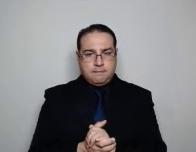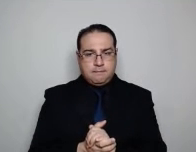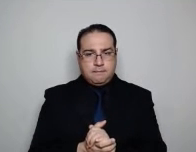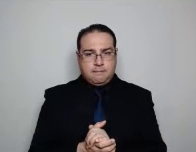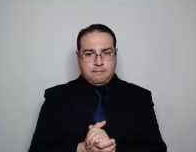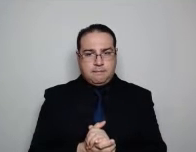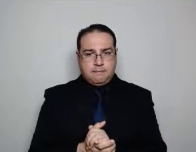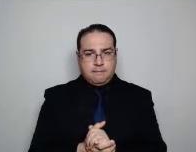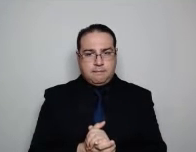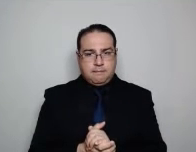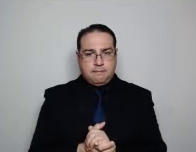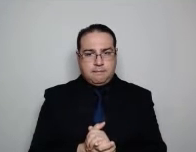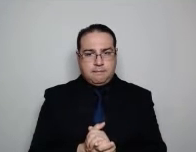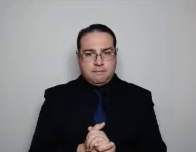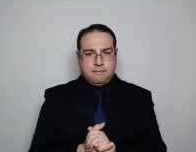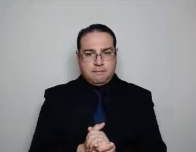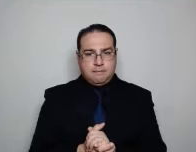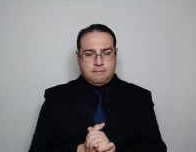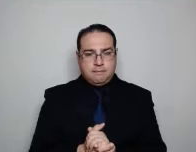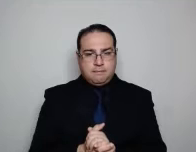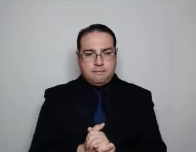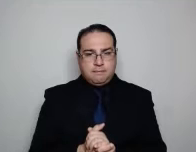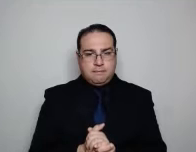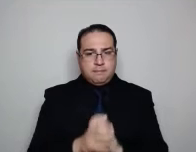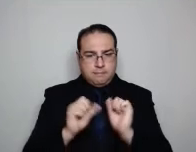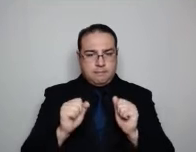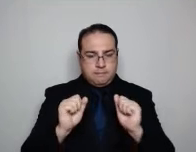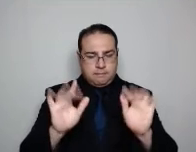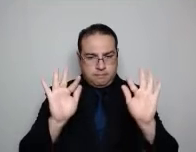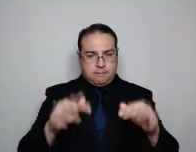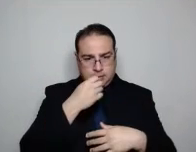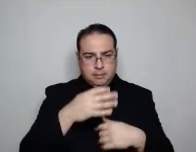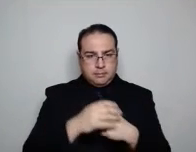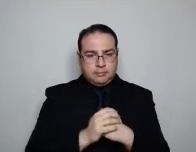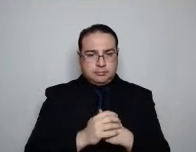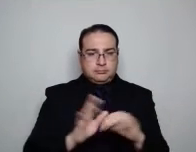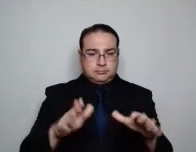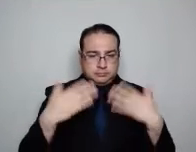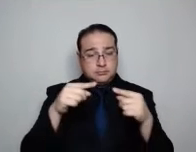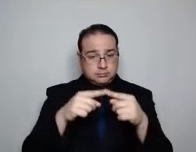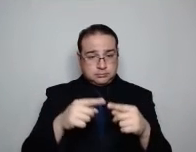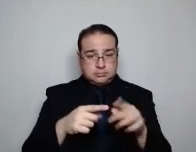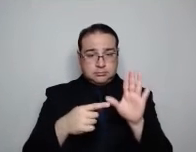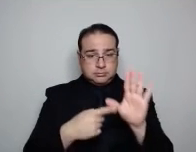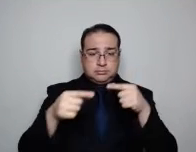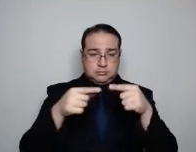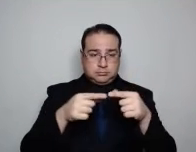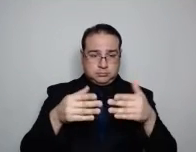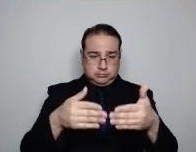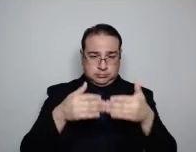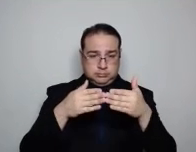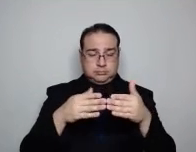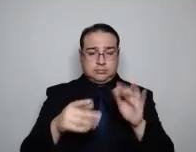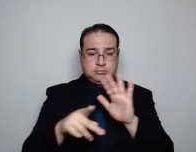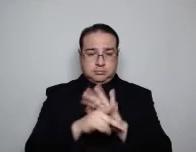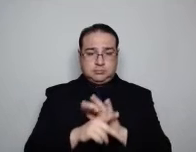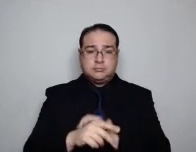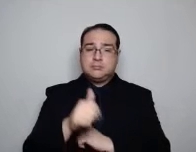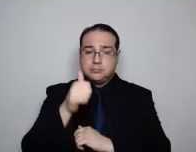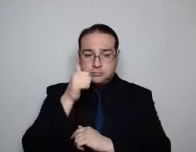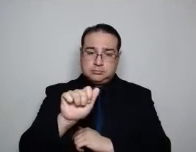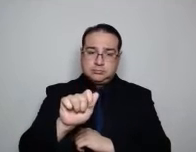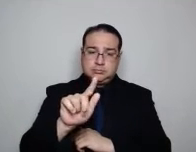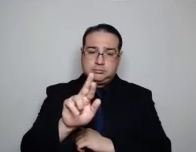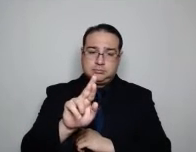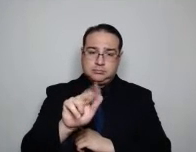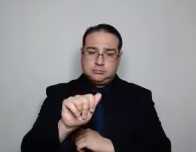de piso considerou que são de natureza complementar ao ato, não sendo necessários para o êxito das cirurgias estéticas